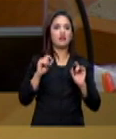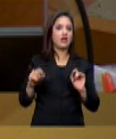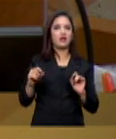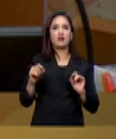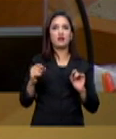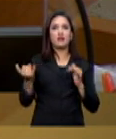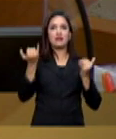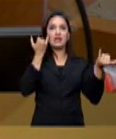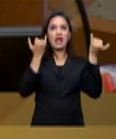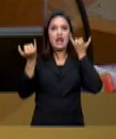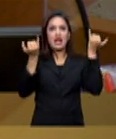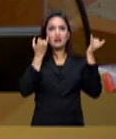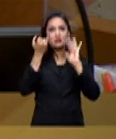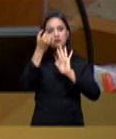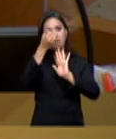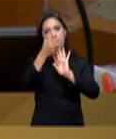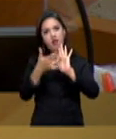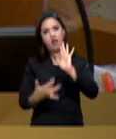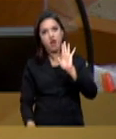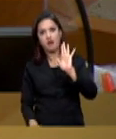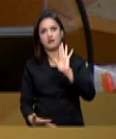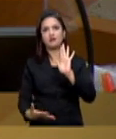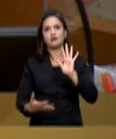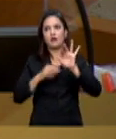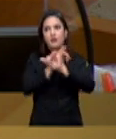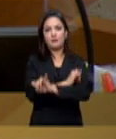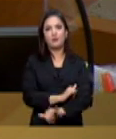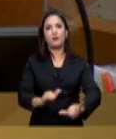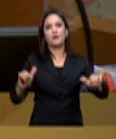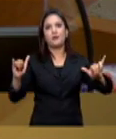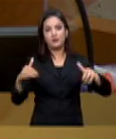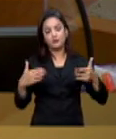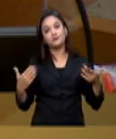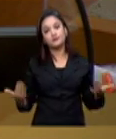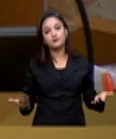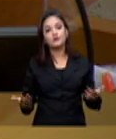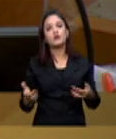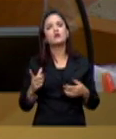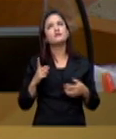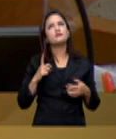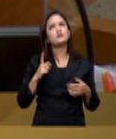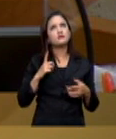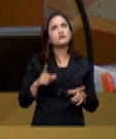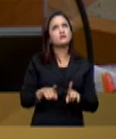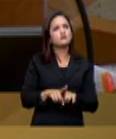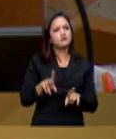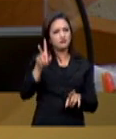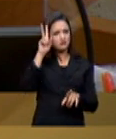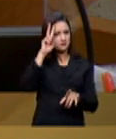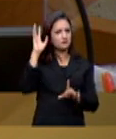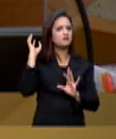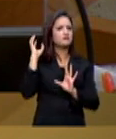um histórico, como agora mostrou o ministro Lewandowski, de